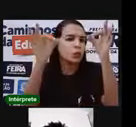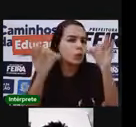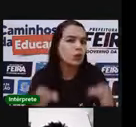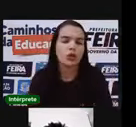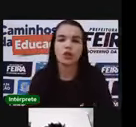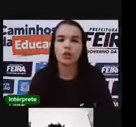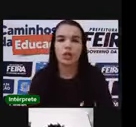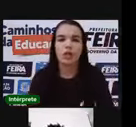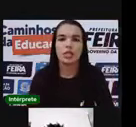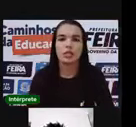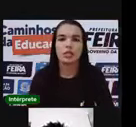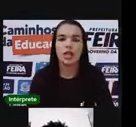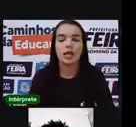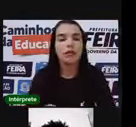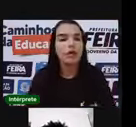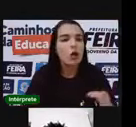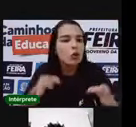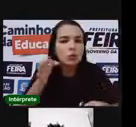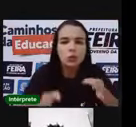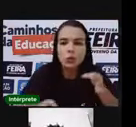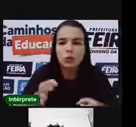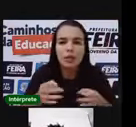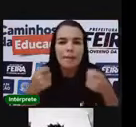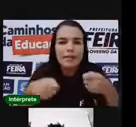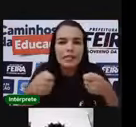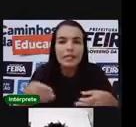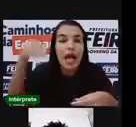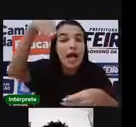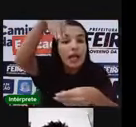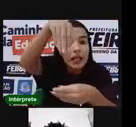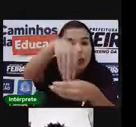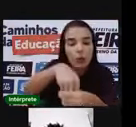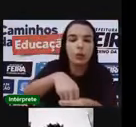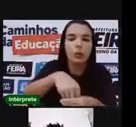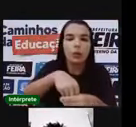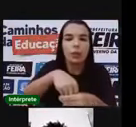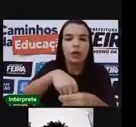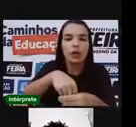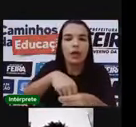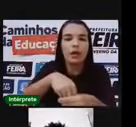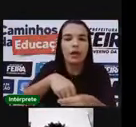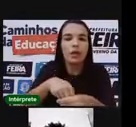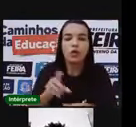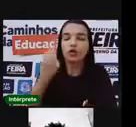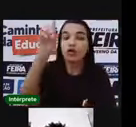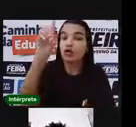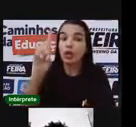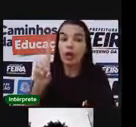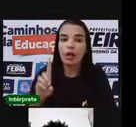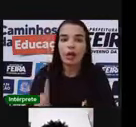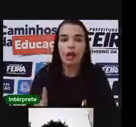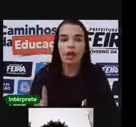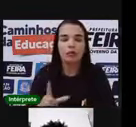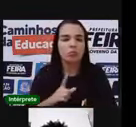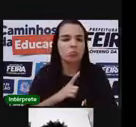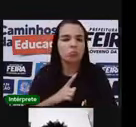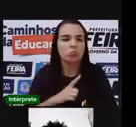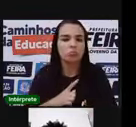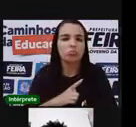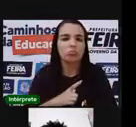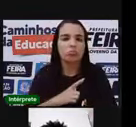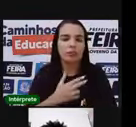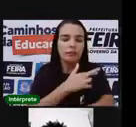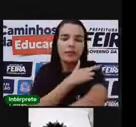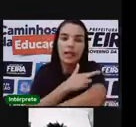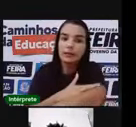ser acolhido, ser incluso, não é? Precisa das garantias para viver com dignidade, não é? Para viver